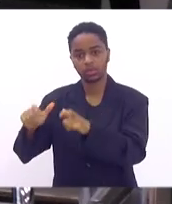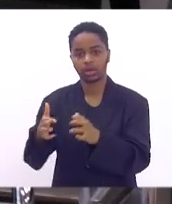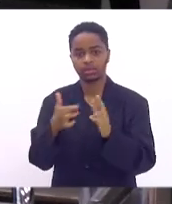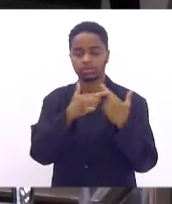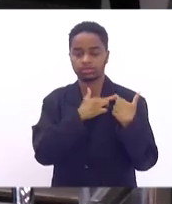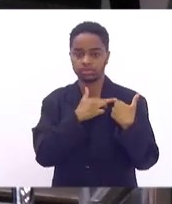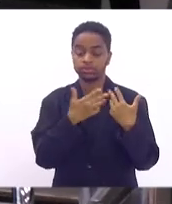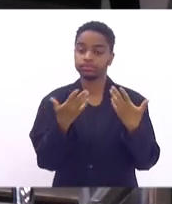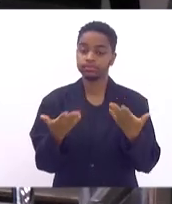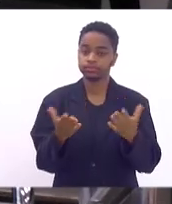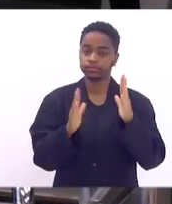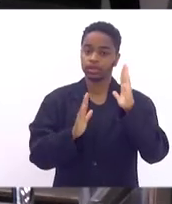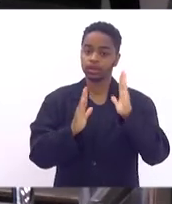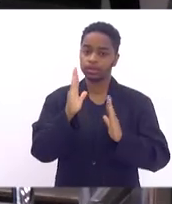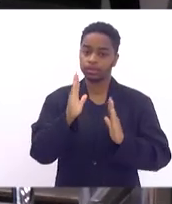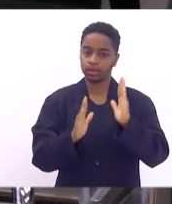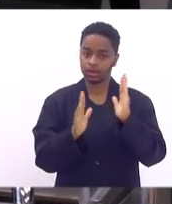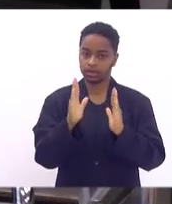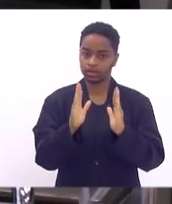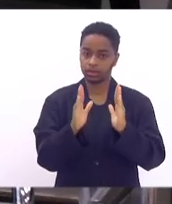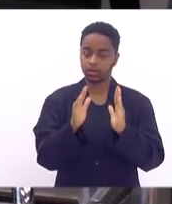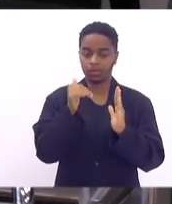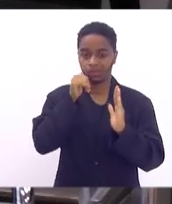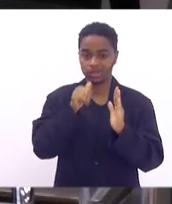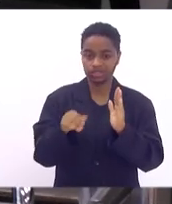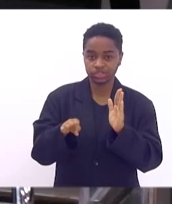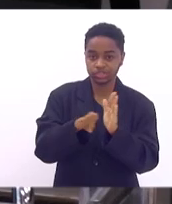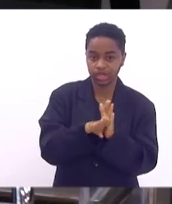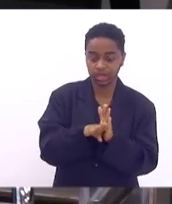nesse período em que ela chega, até que